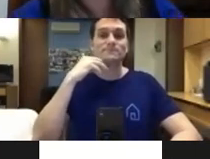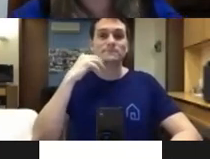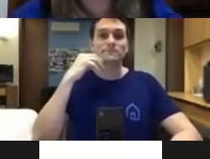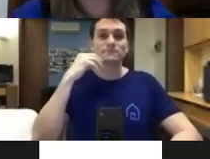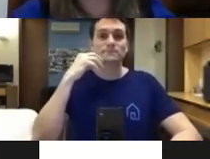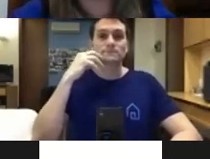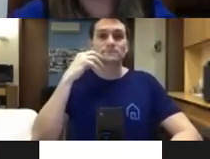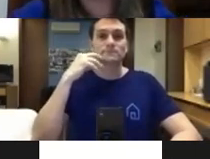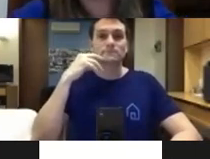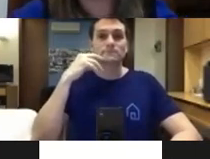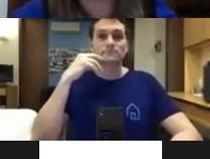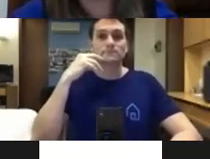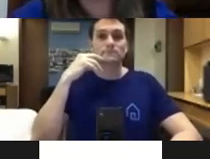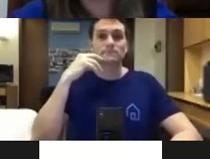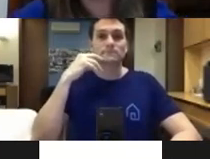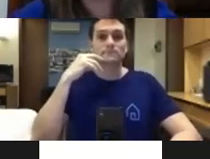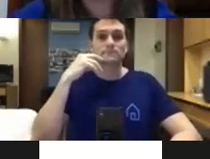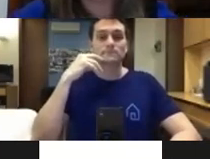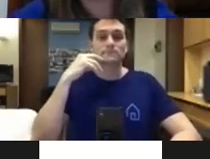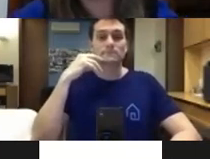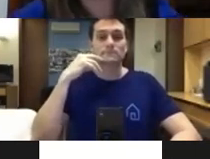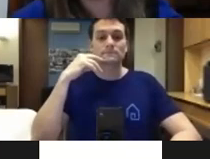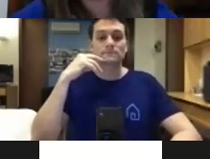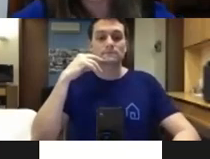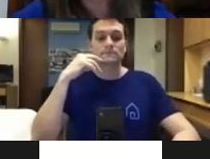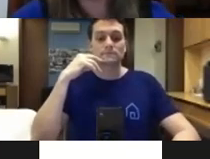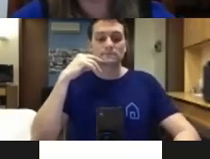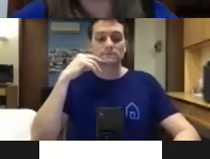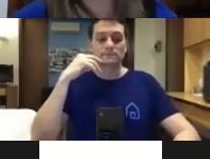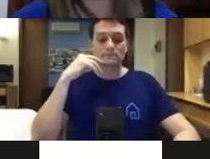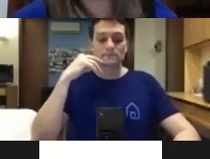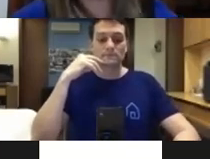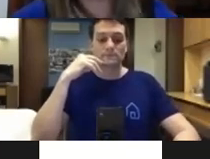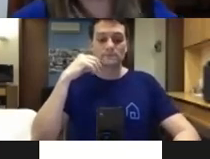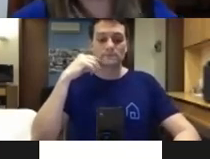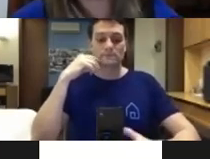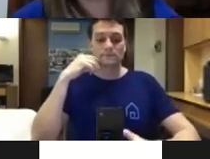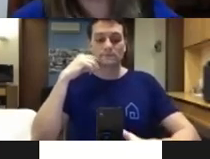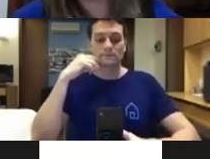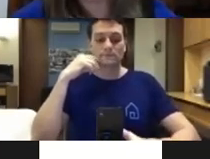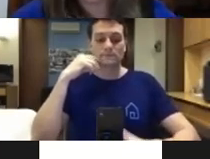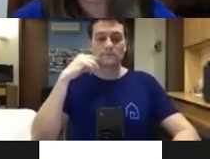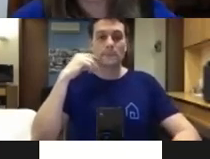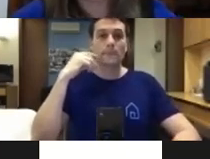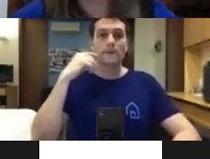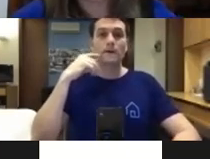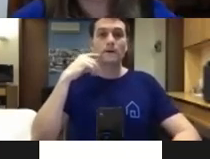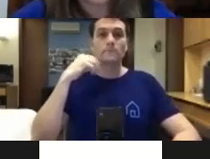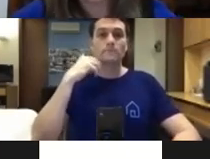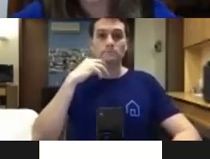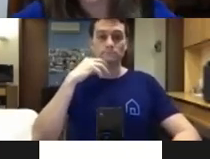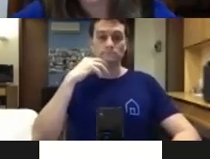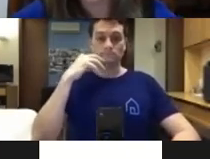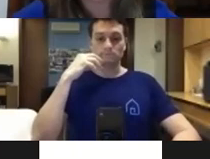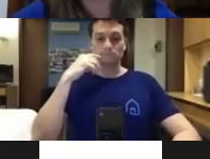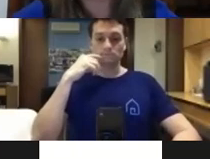pouquinho sobre esse assunto aí que a gente tem tratado bastante no nosso laboratório. Combina também com o que eu costumo estudar,